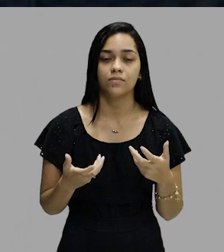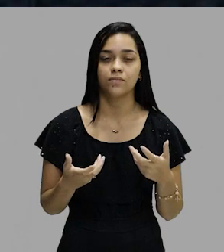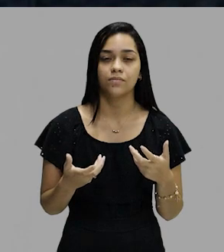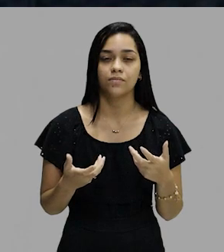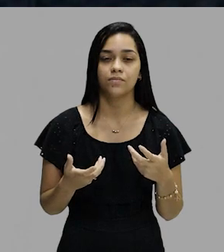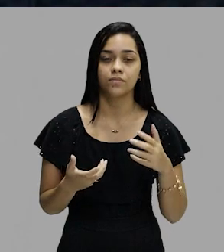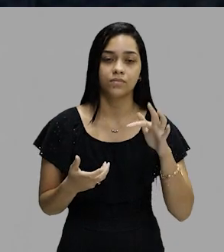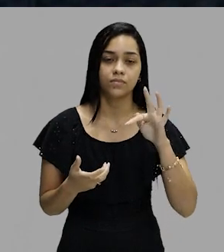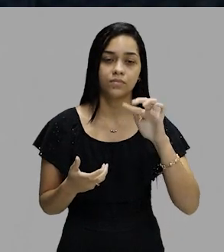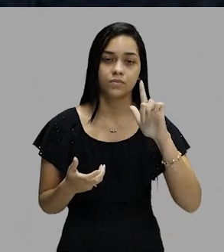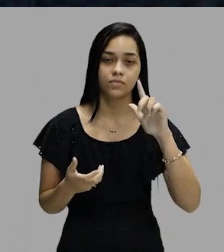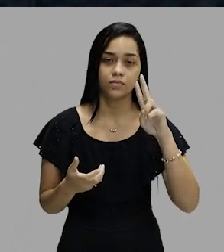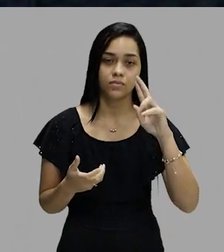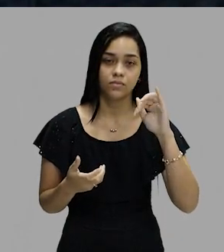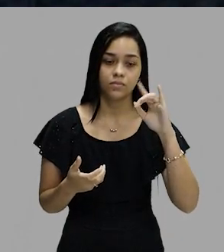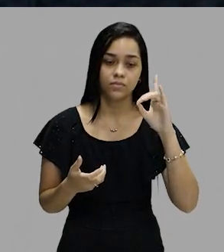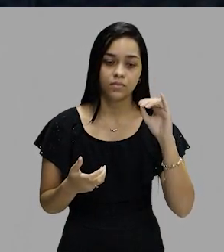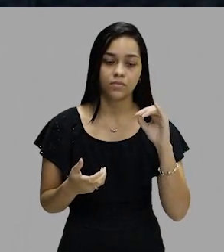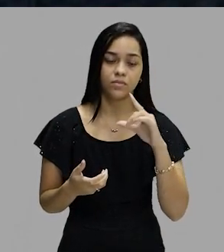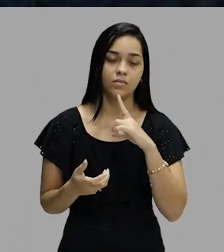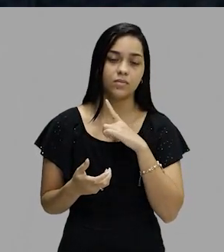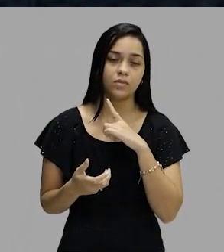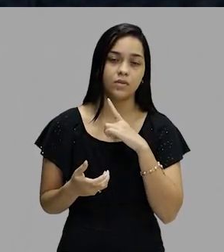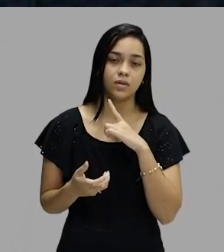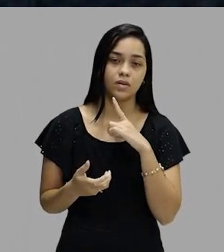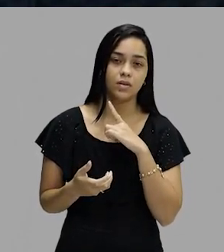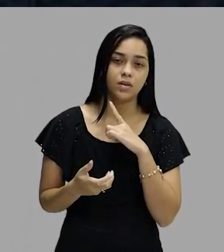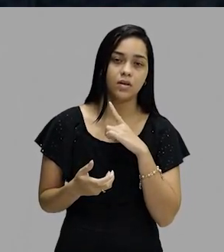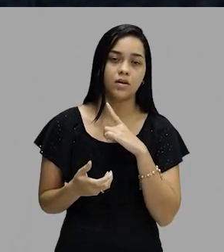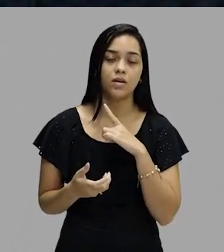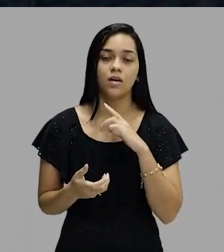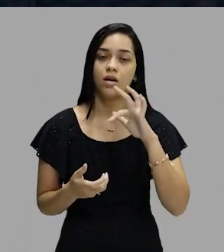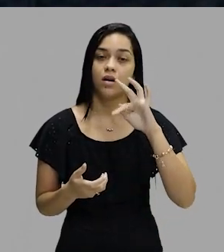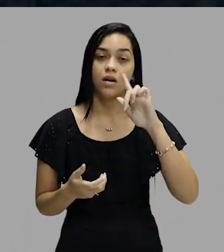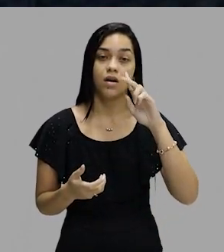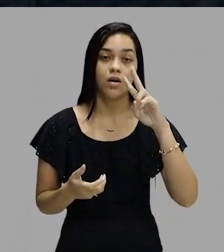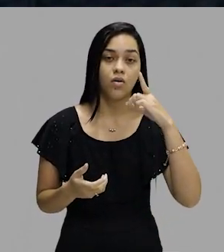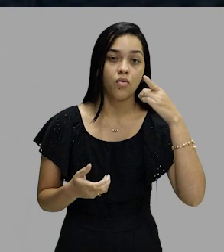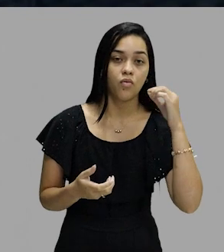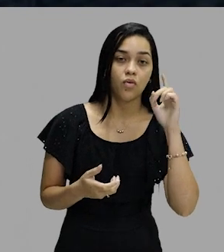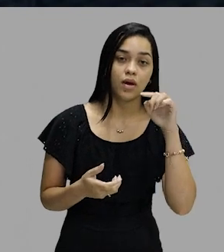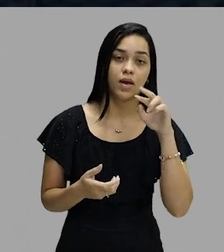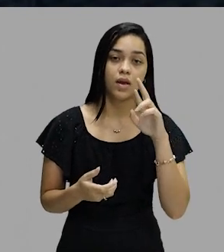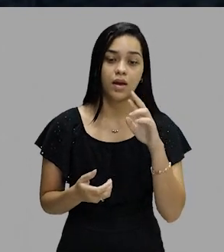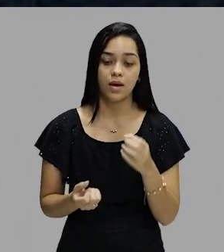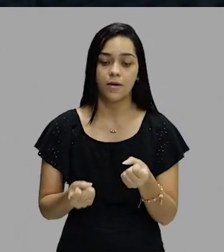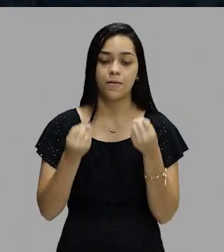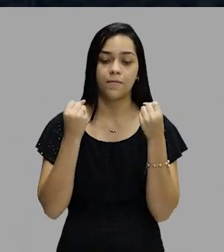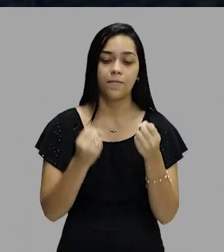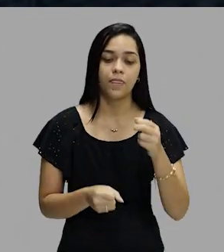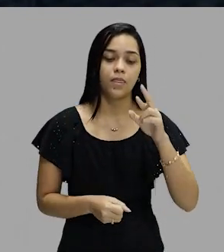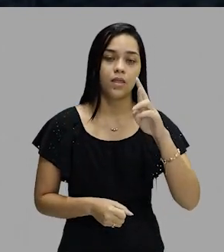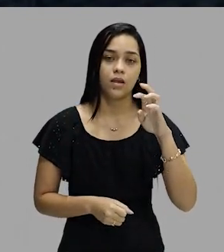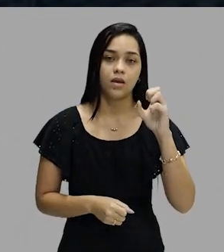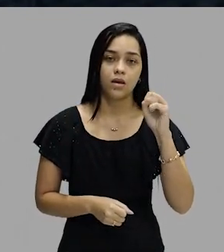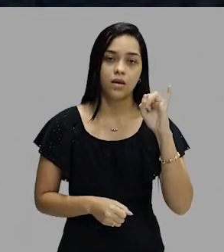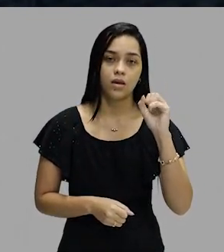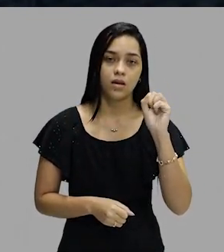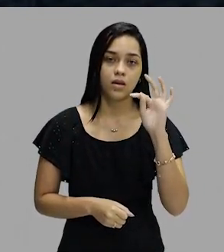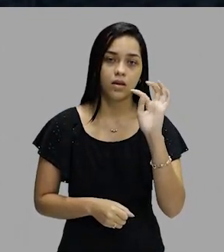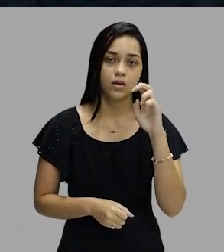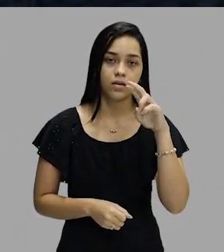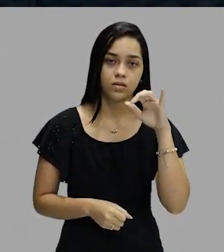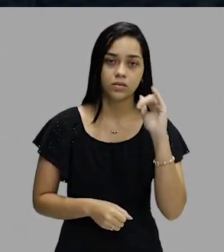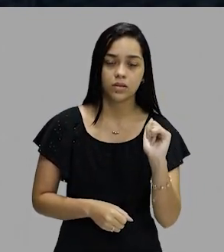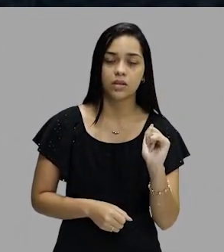que o fluido ele vai ter, né, quanto ao seu fluxo, né? Na verdade, é a resistência que ele vai ter quanto ao fluxo. Isso nós chamamos